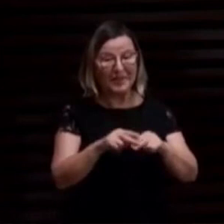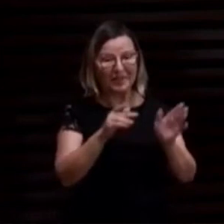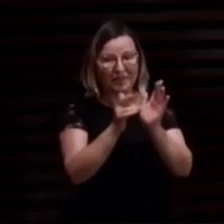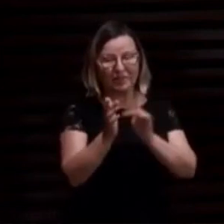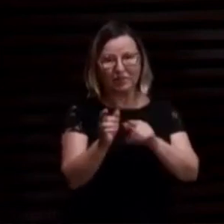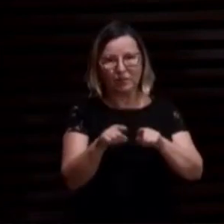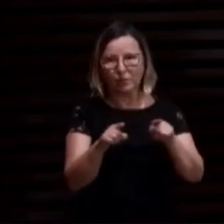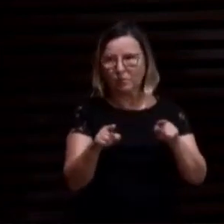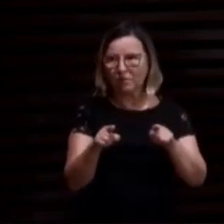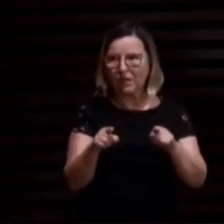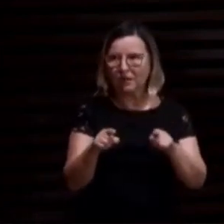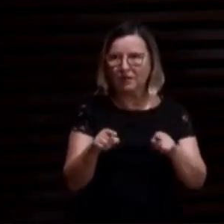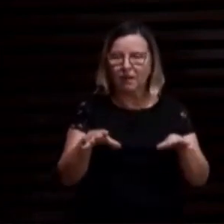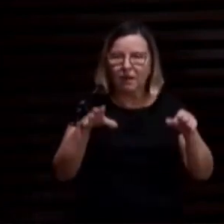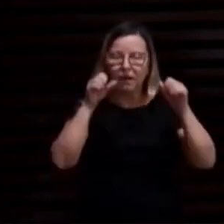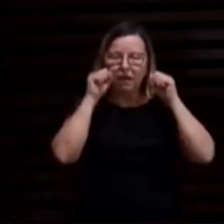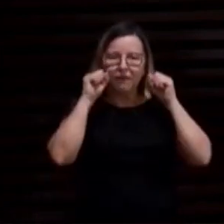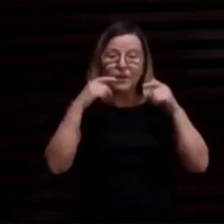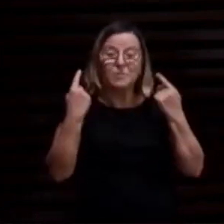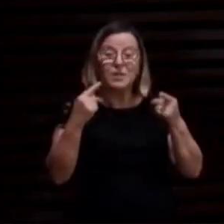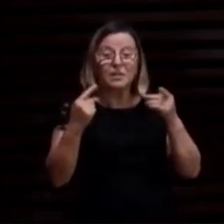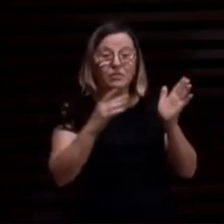Não posso prender um homem desse.